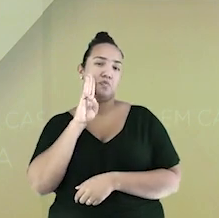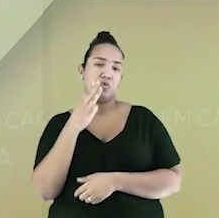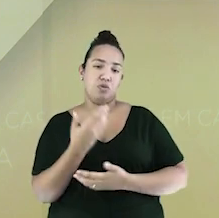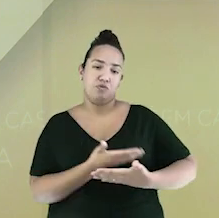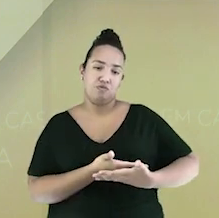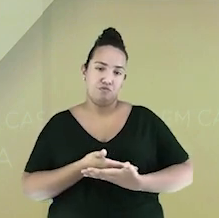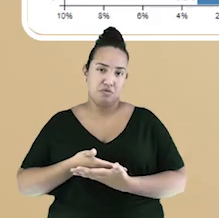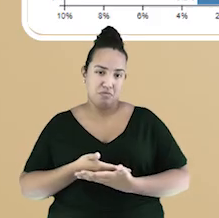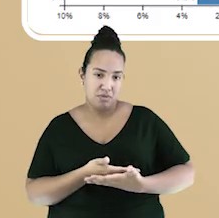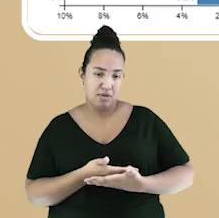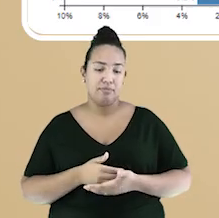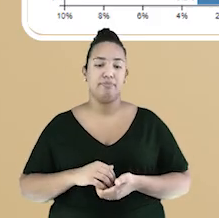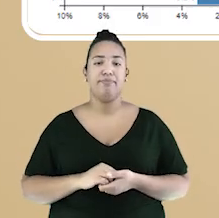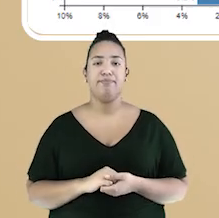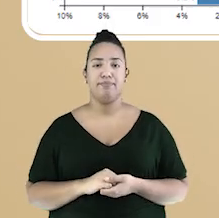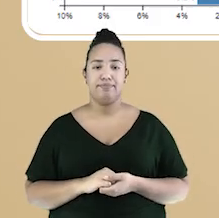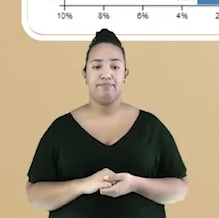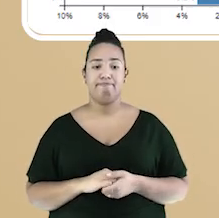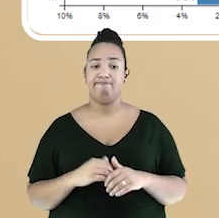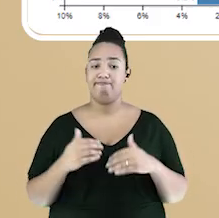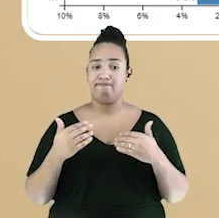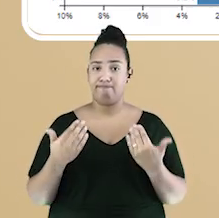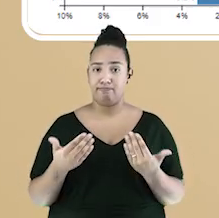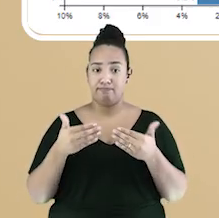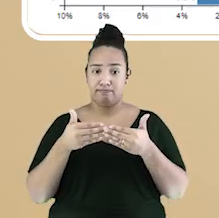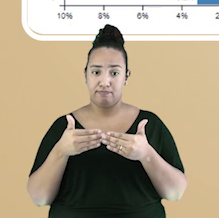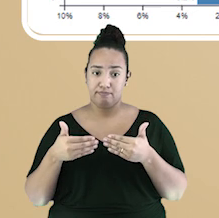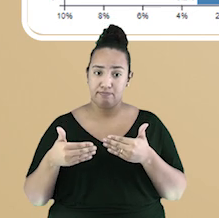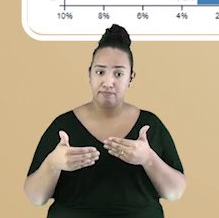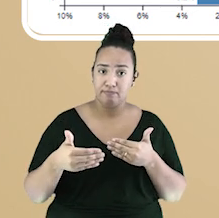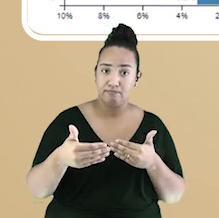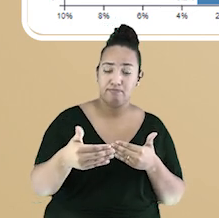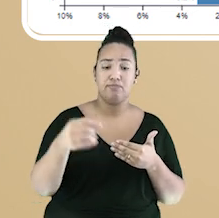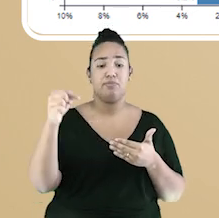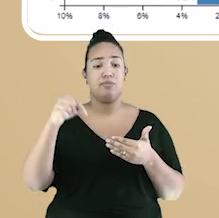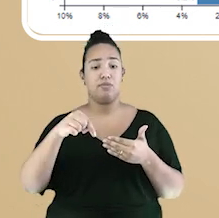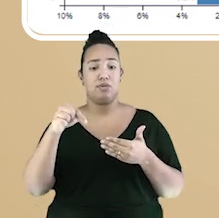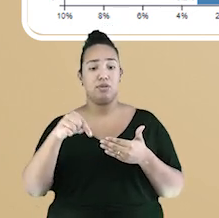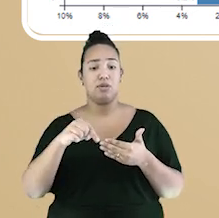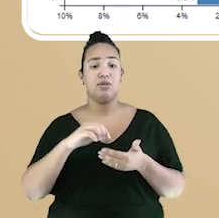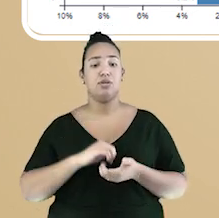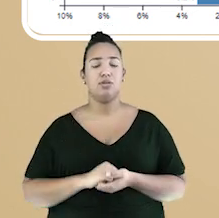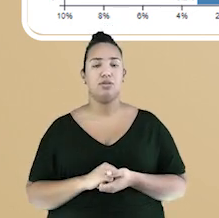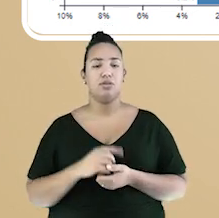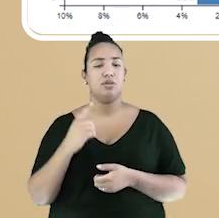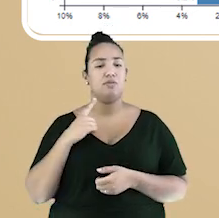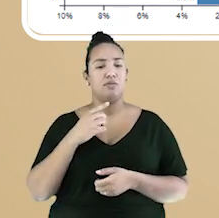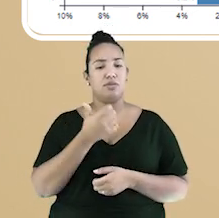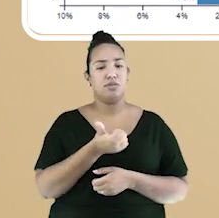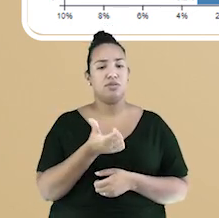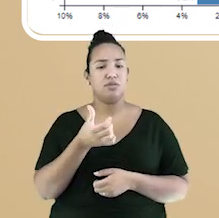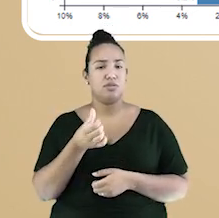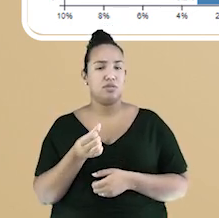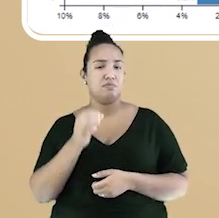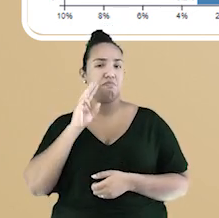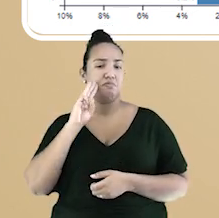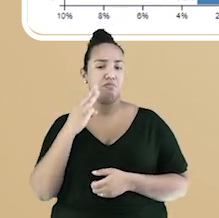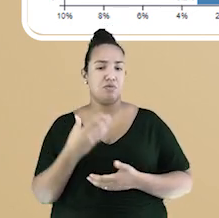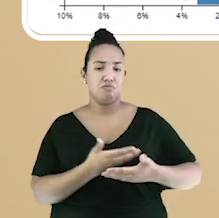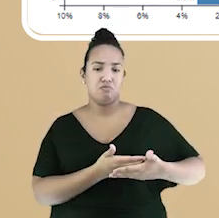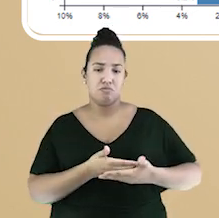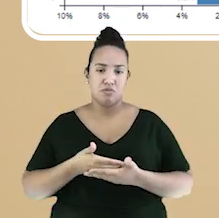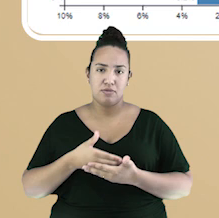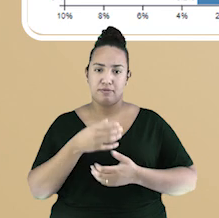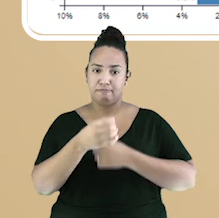bebês anualmente. O número anual de nascimentos, a partir dali, começou a cair e ficou em torno de 16 milhões de